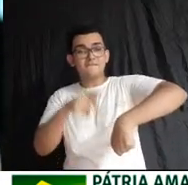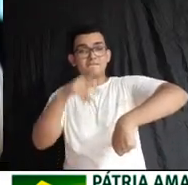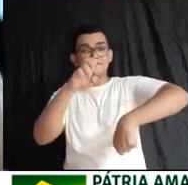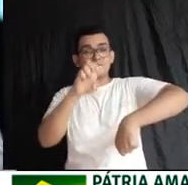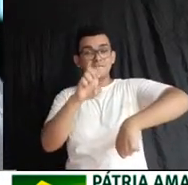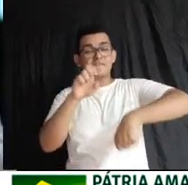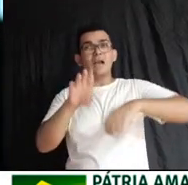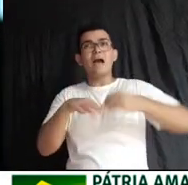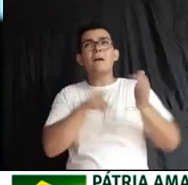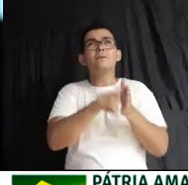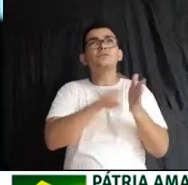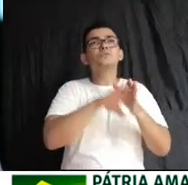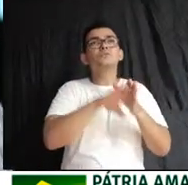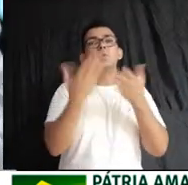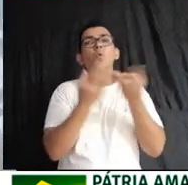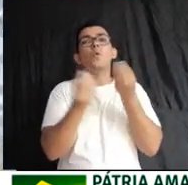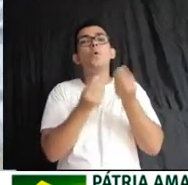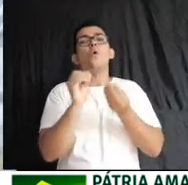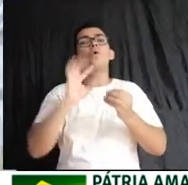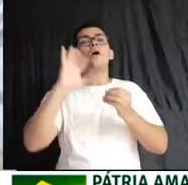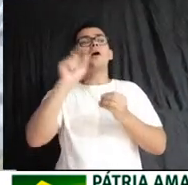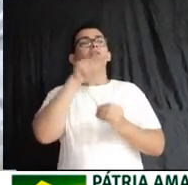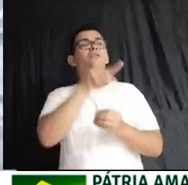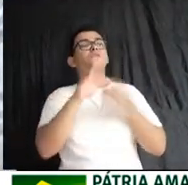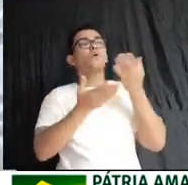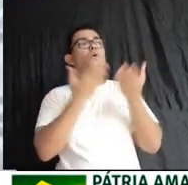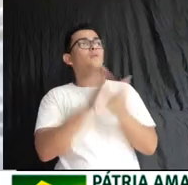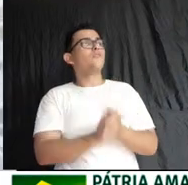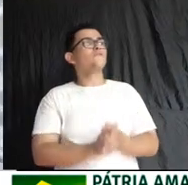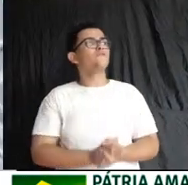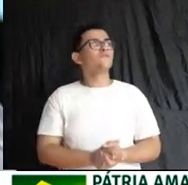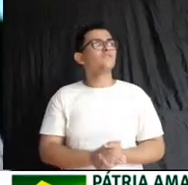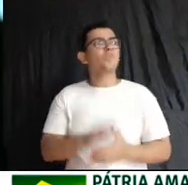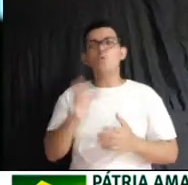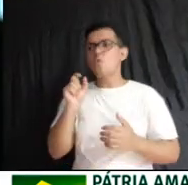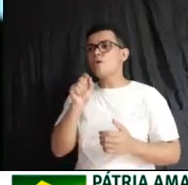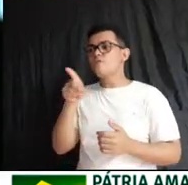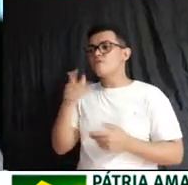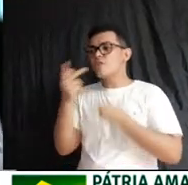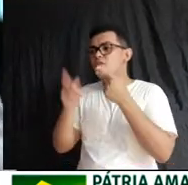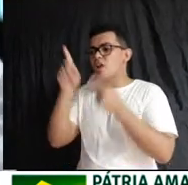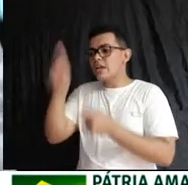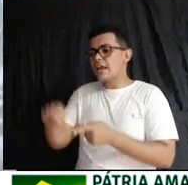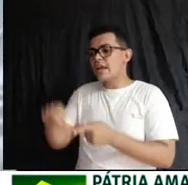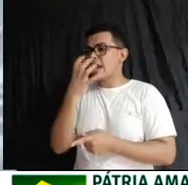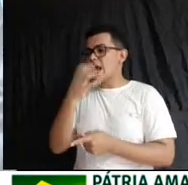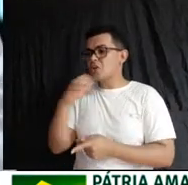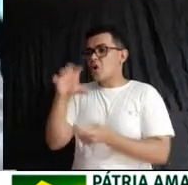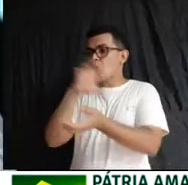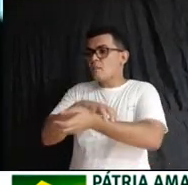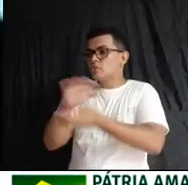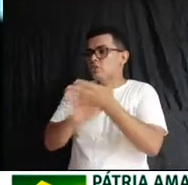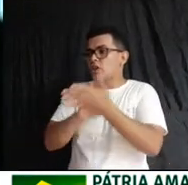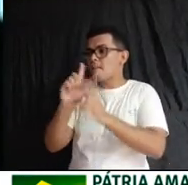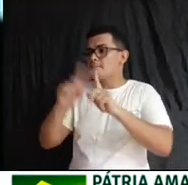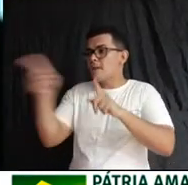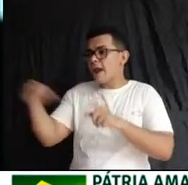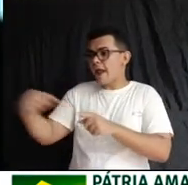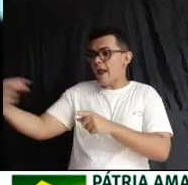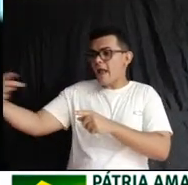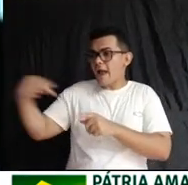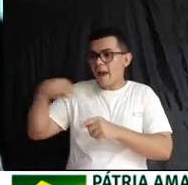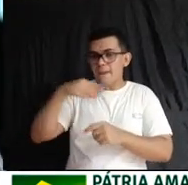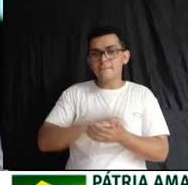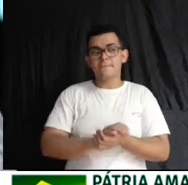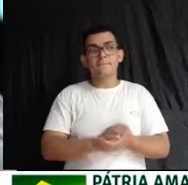Deus do céu, o que aconteceu com você? Falei, o que aconteceu? Tu falou que esse cachorro não mordia, veio atrás de mim, velho. Aí ele pegou e falou assim, mas ele